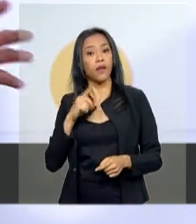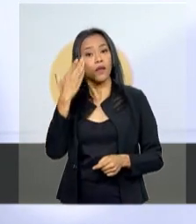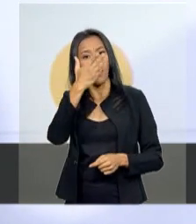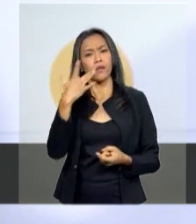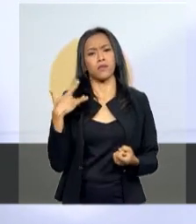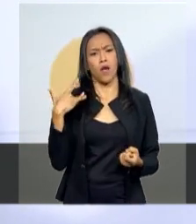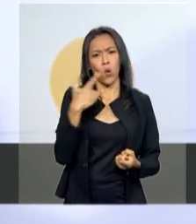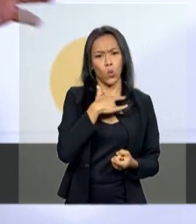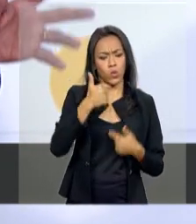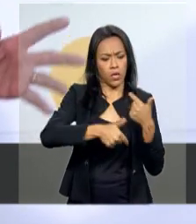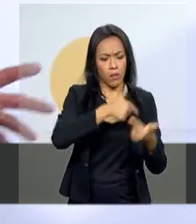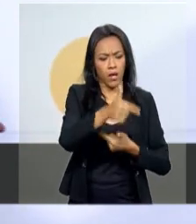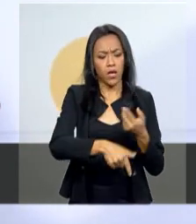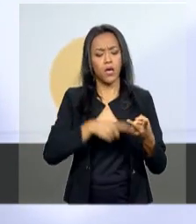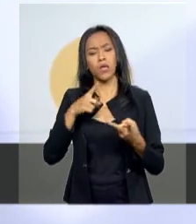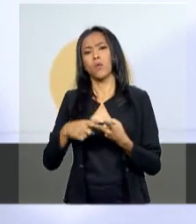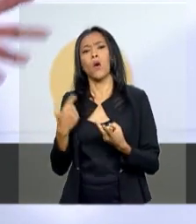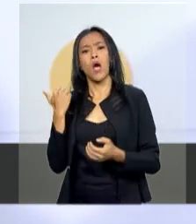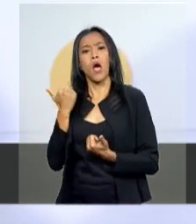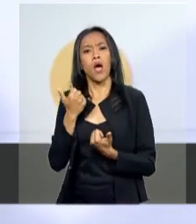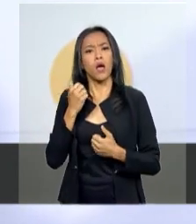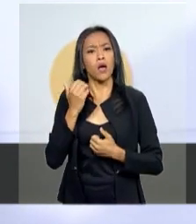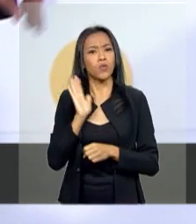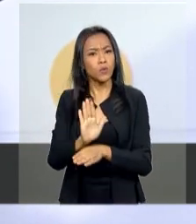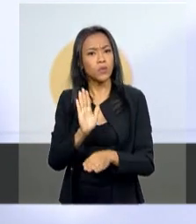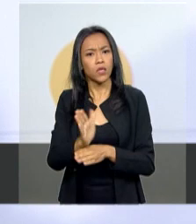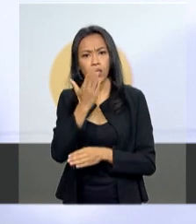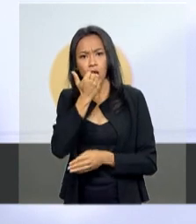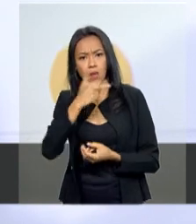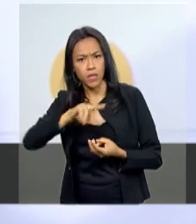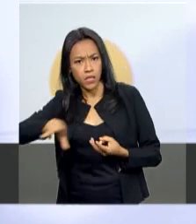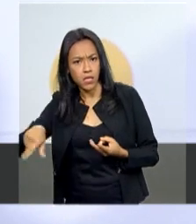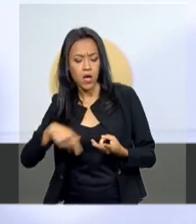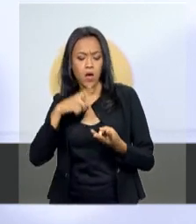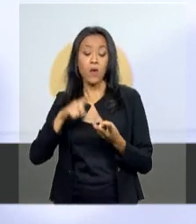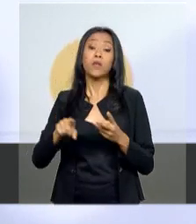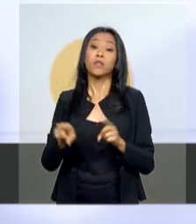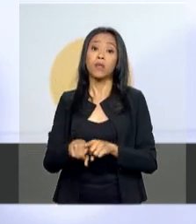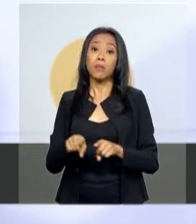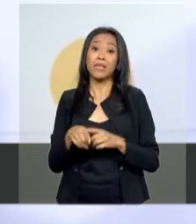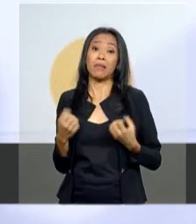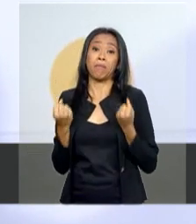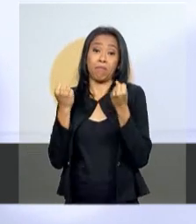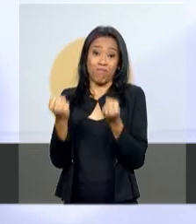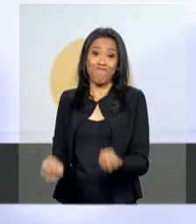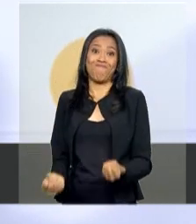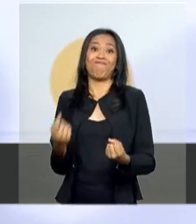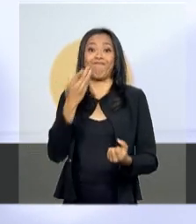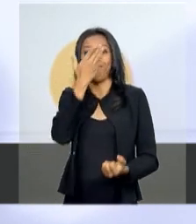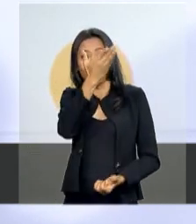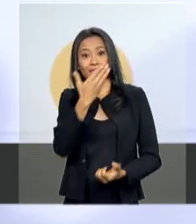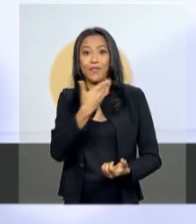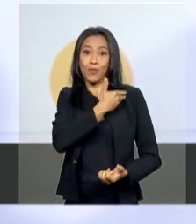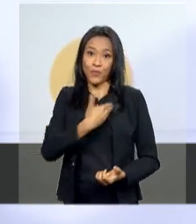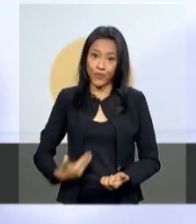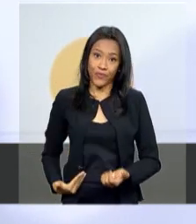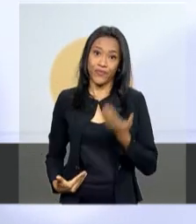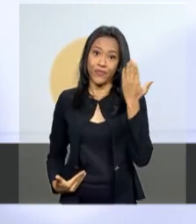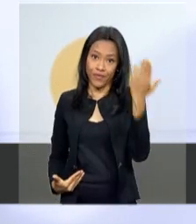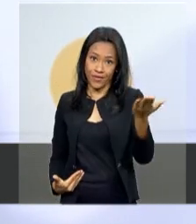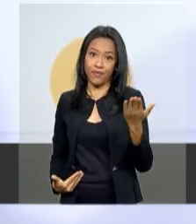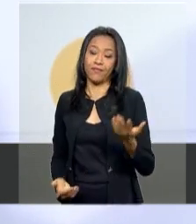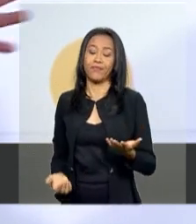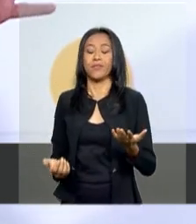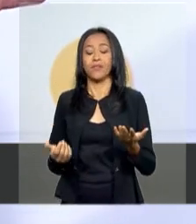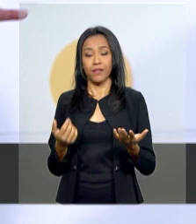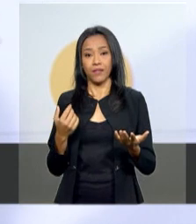saúde ajudando na alimentação nós estamos também desonerando os serviços públicos de roraima eu acho que